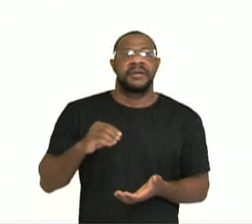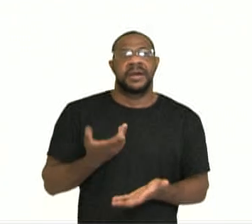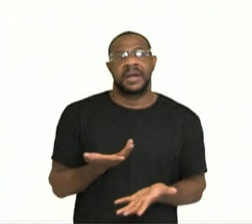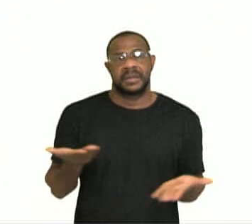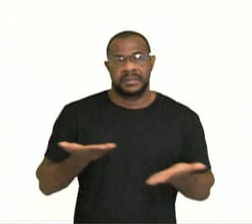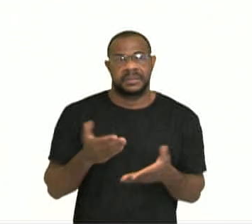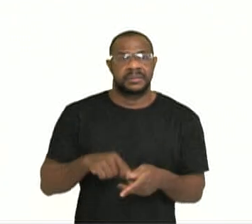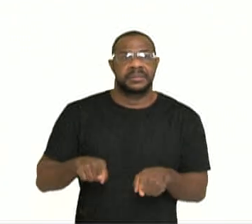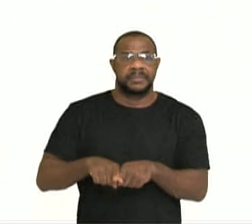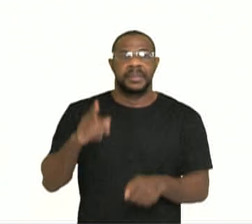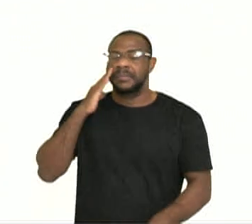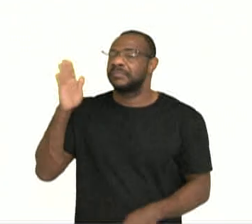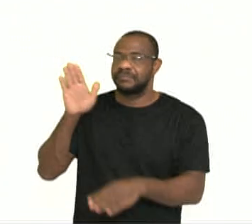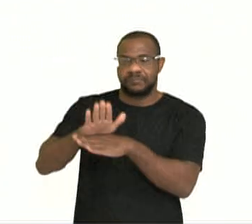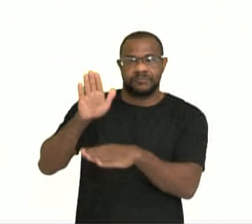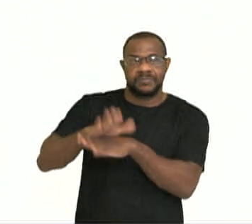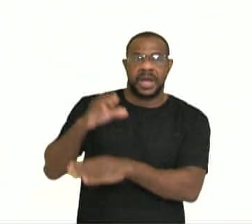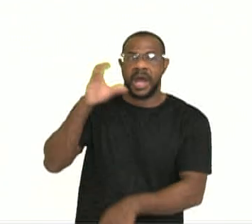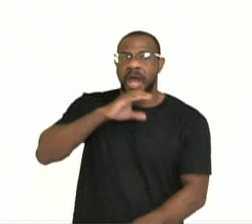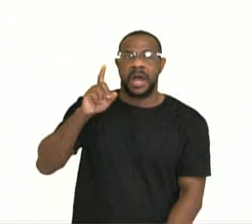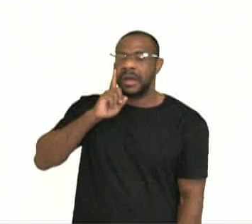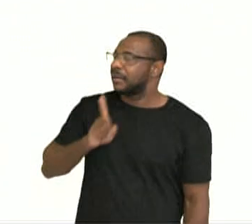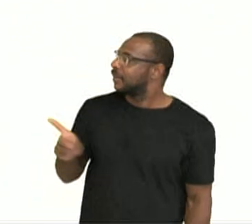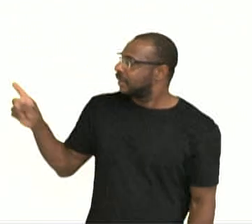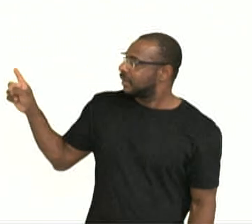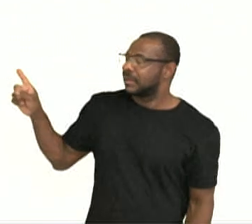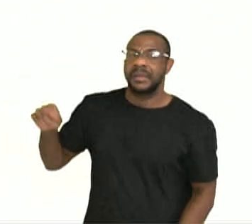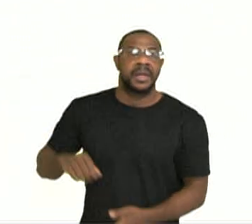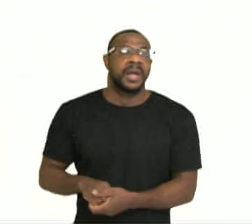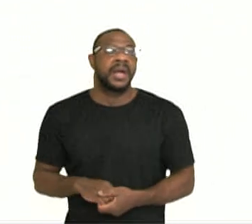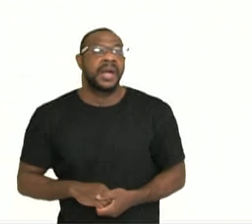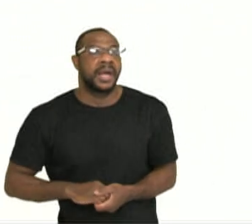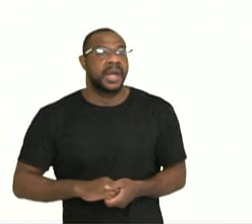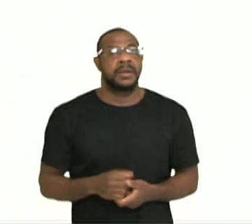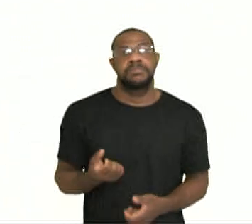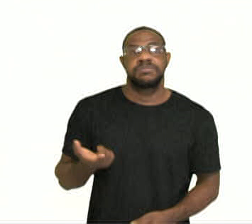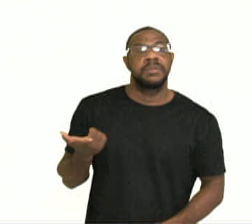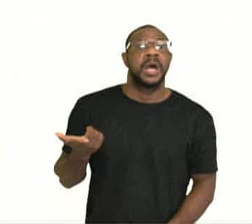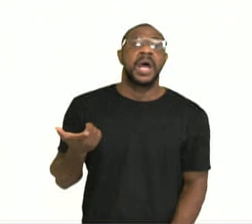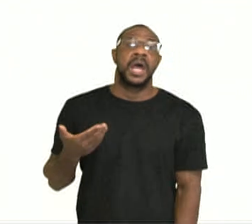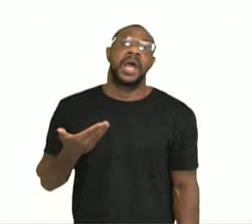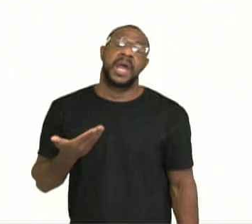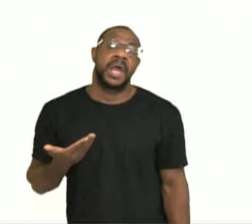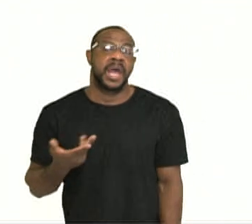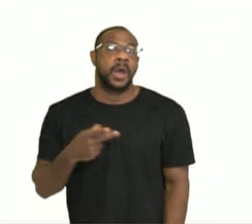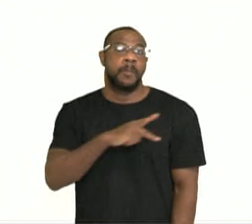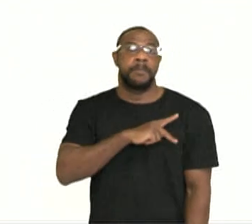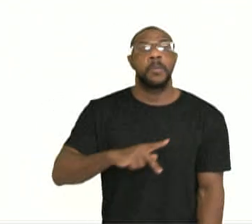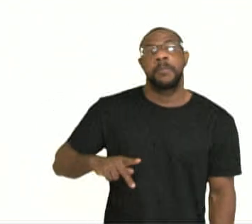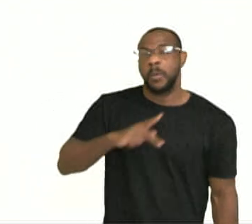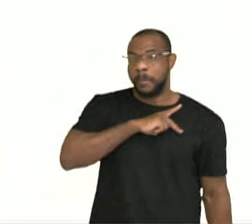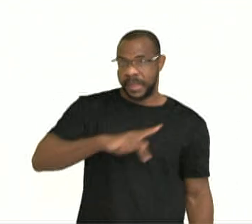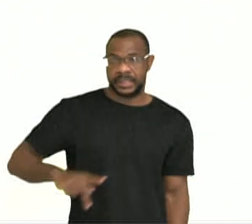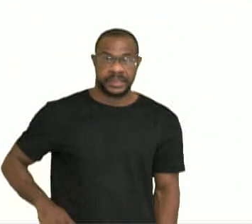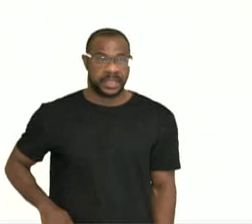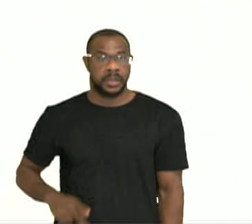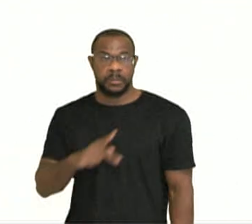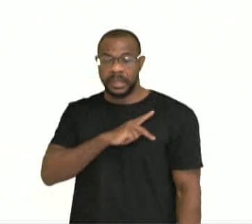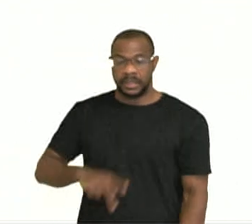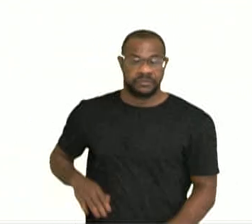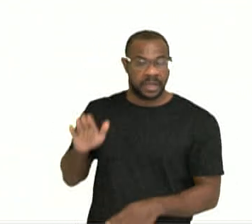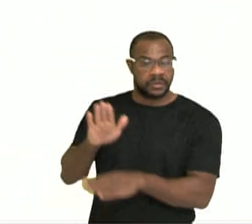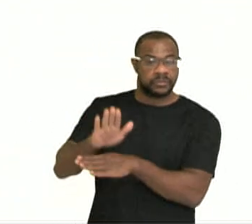do auxílio emergencial criado no Brasil, né? É um benefício do governo federal concedido ali a pessoas de